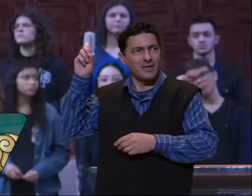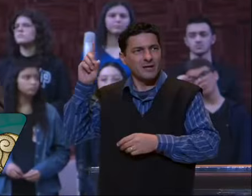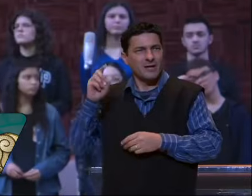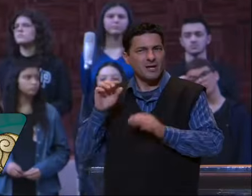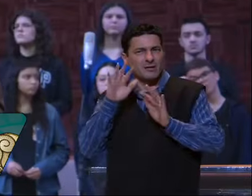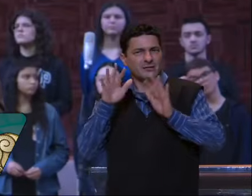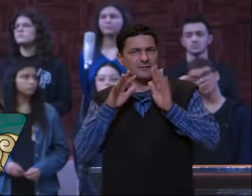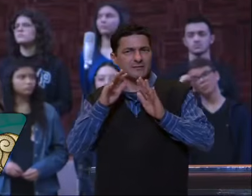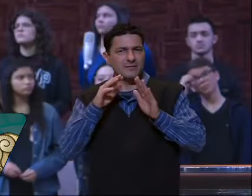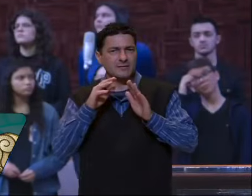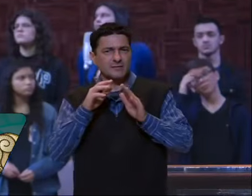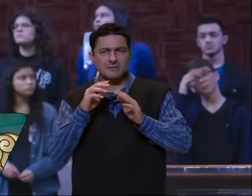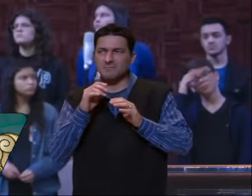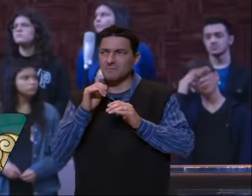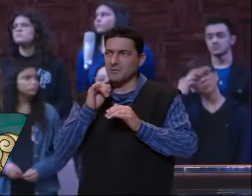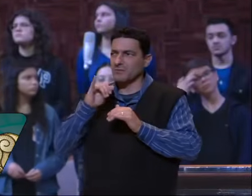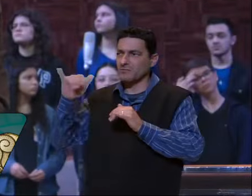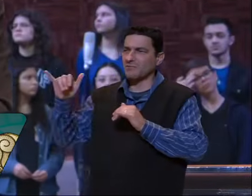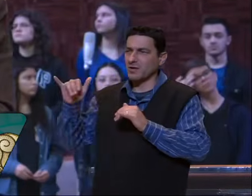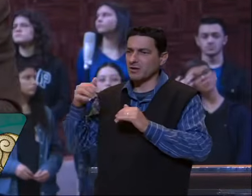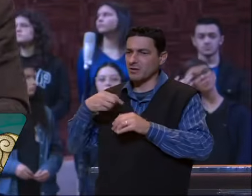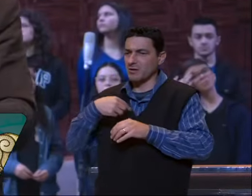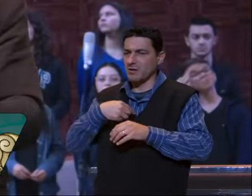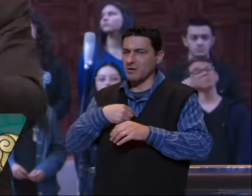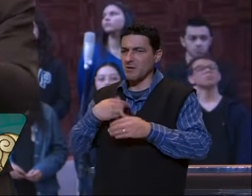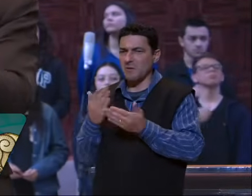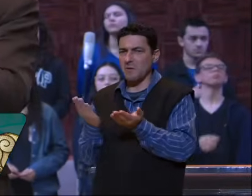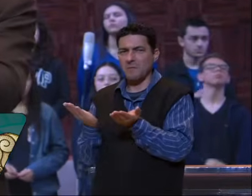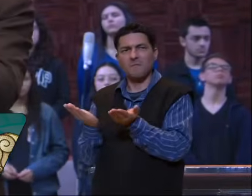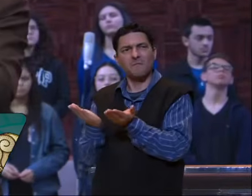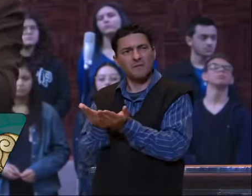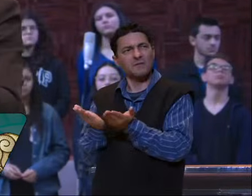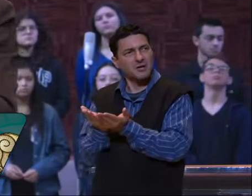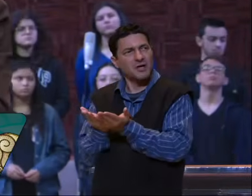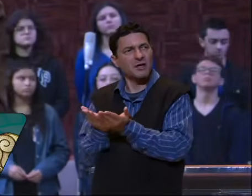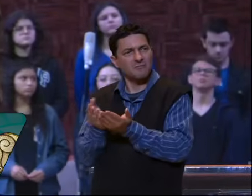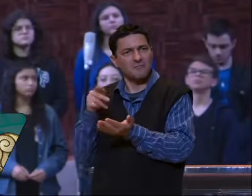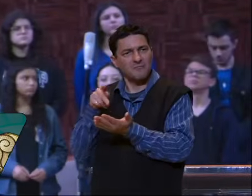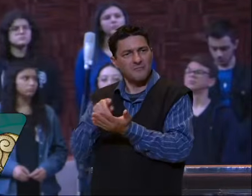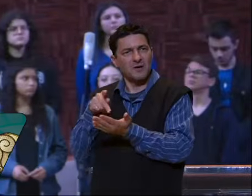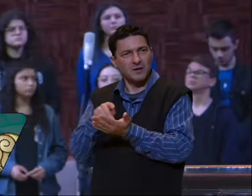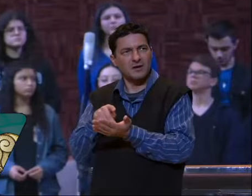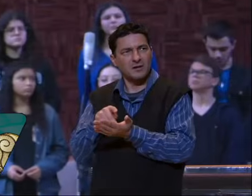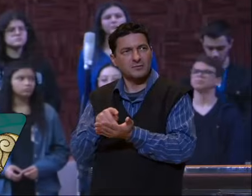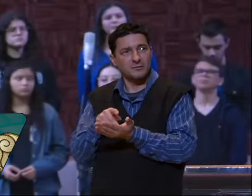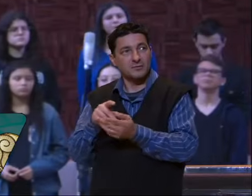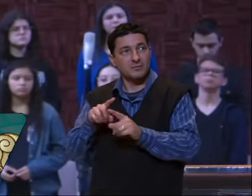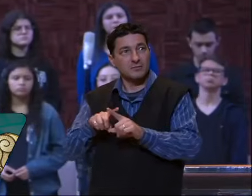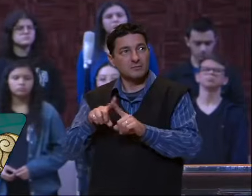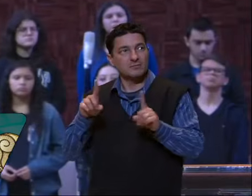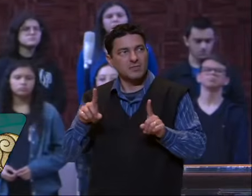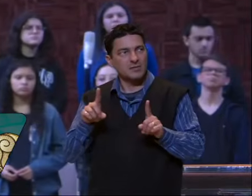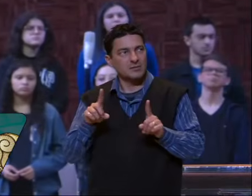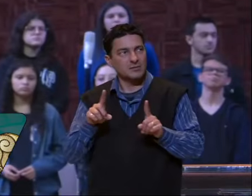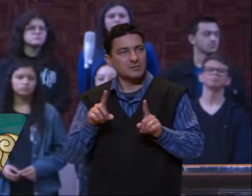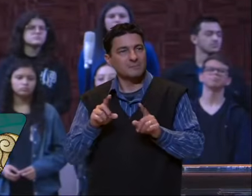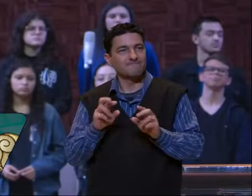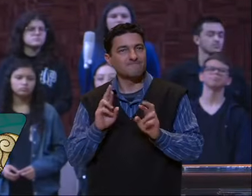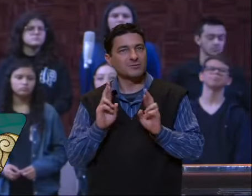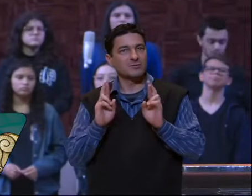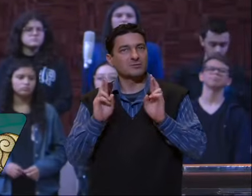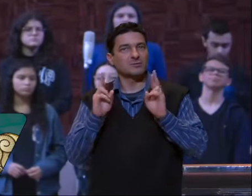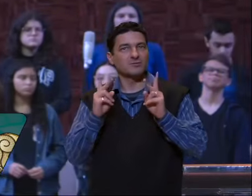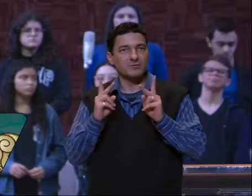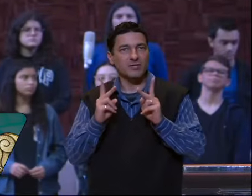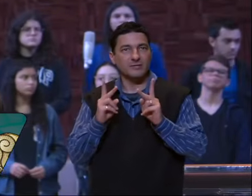Não. Ser cristão significa submeter a Ele, seguir os passos dEle, andar como